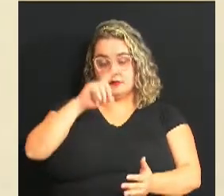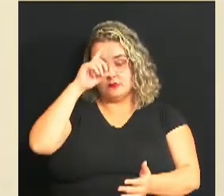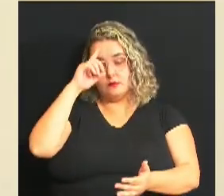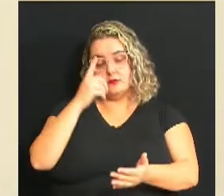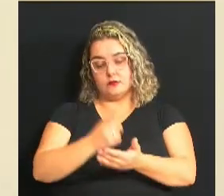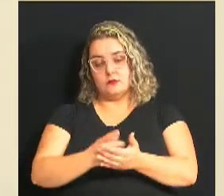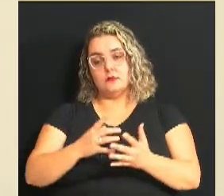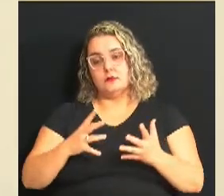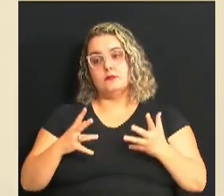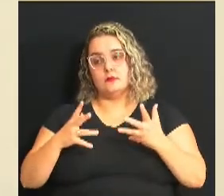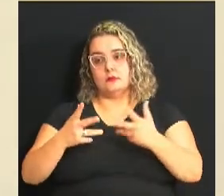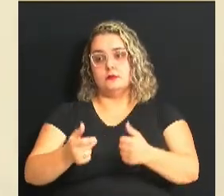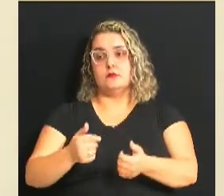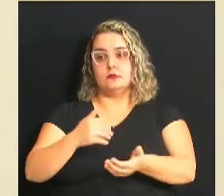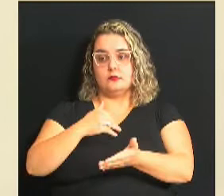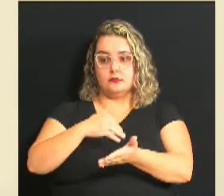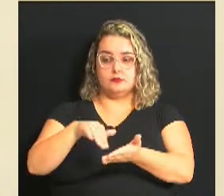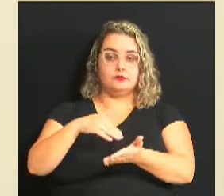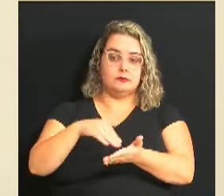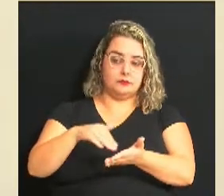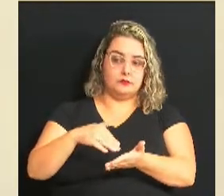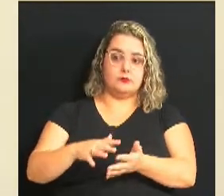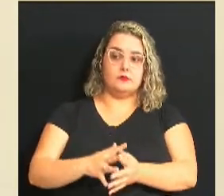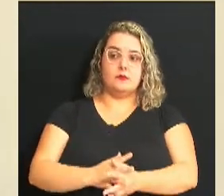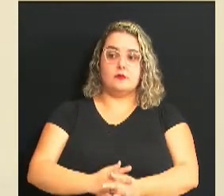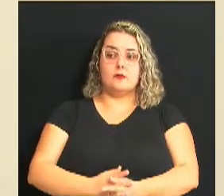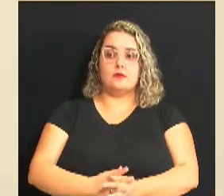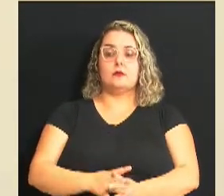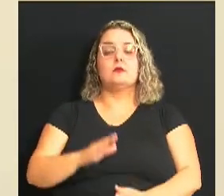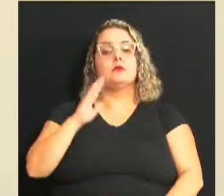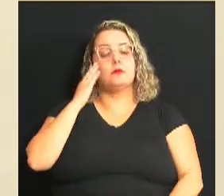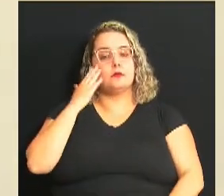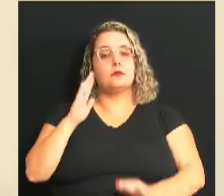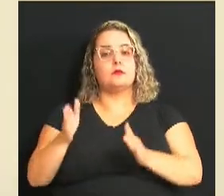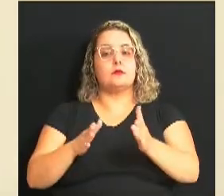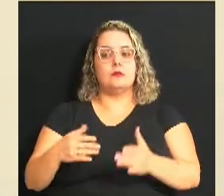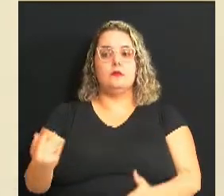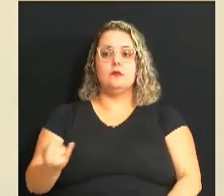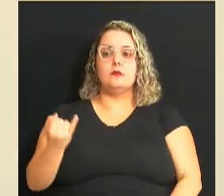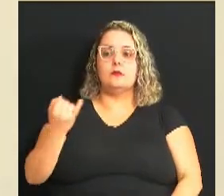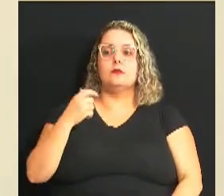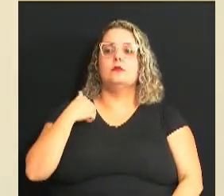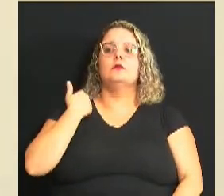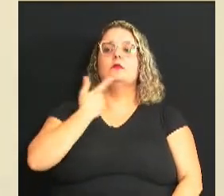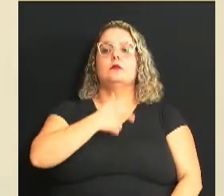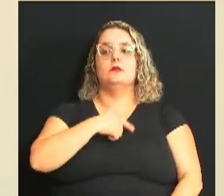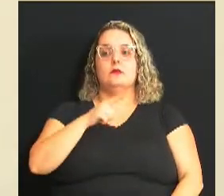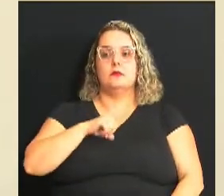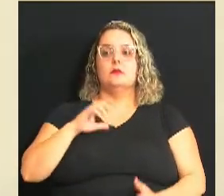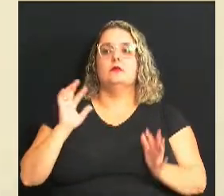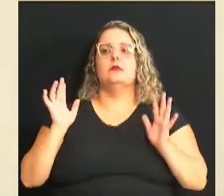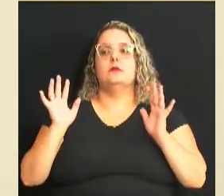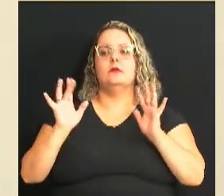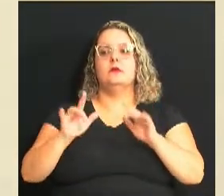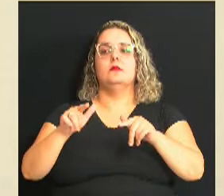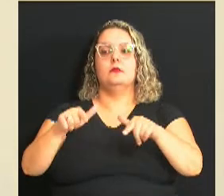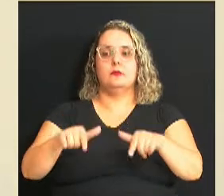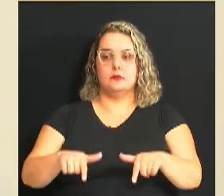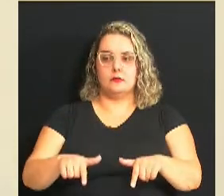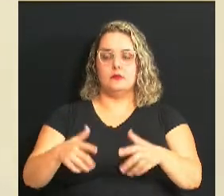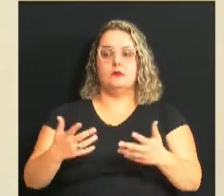coletiva da secretaria, entendendo que era um momento oportuno de mostrar que a gente tem ocupação daquele lugar e